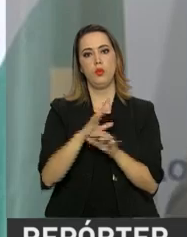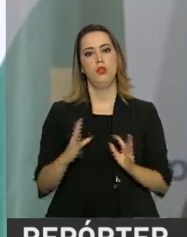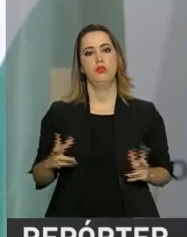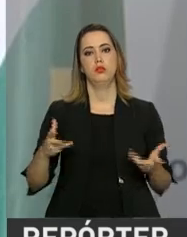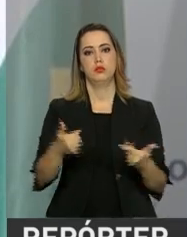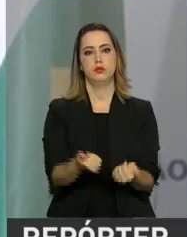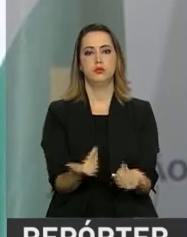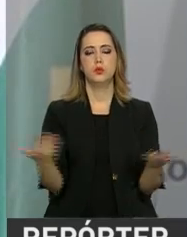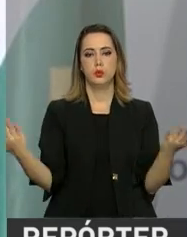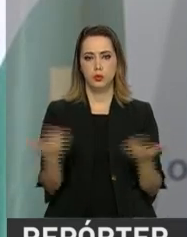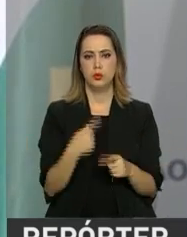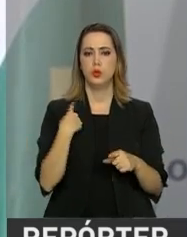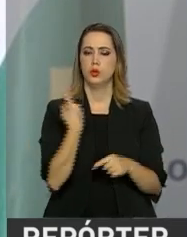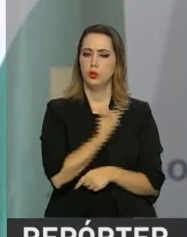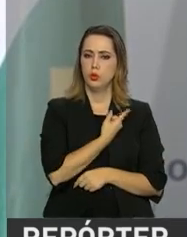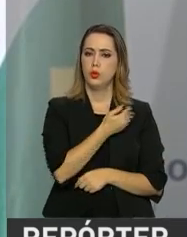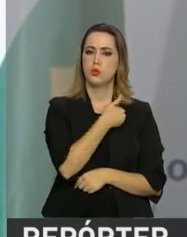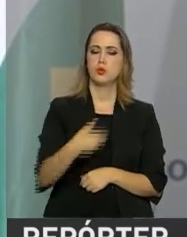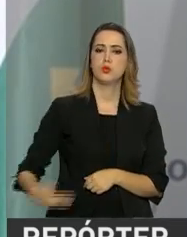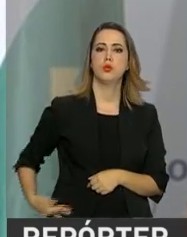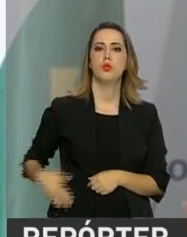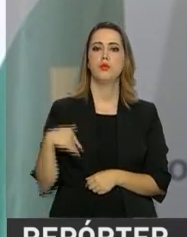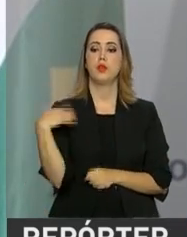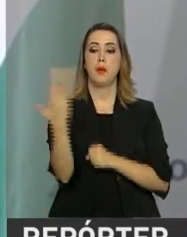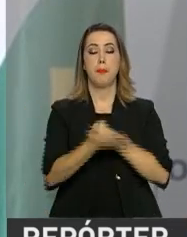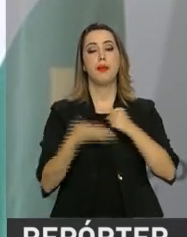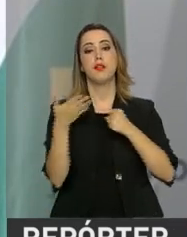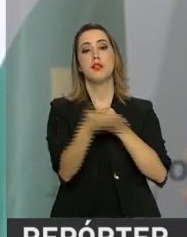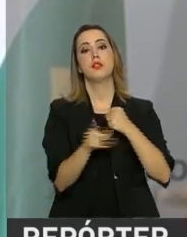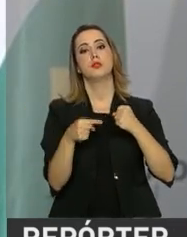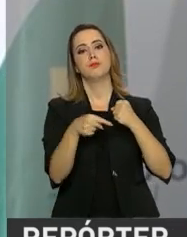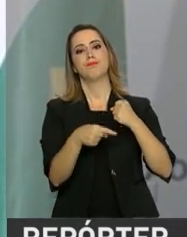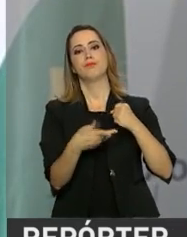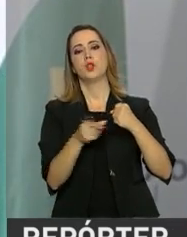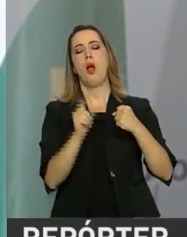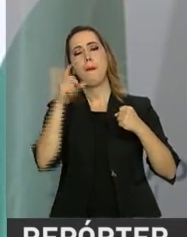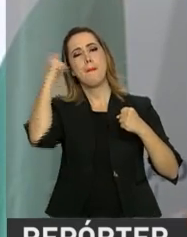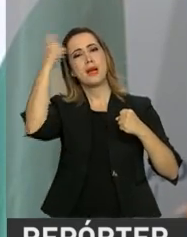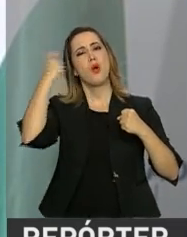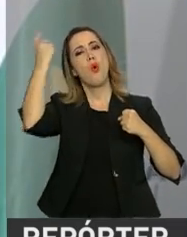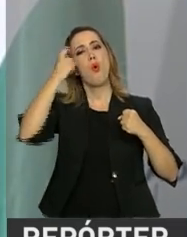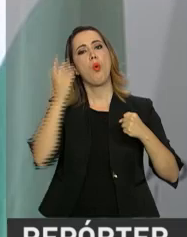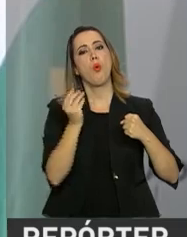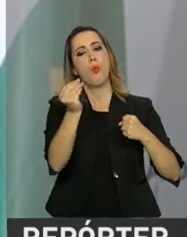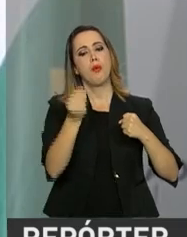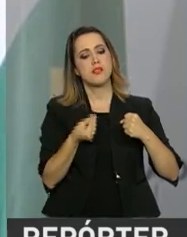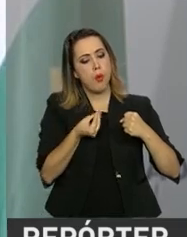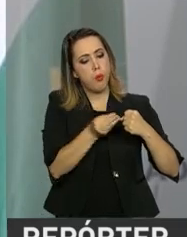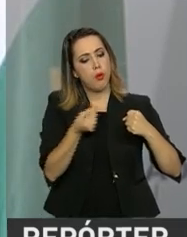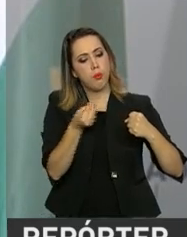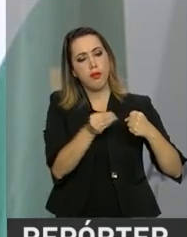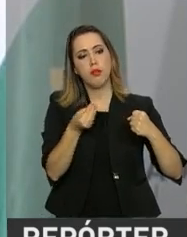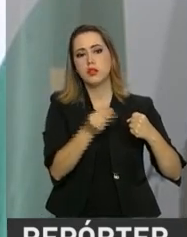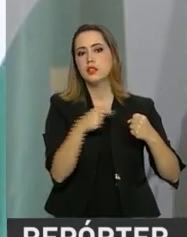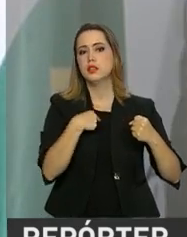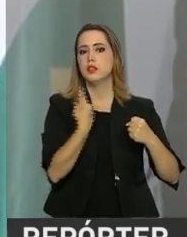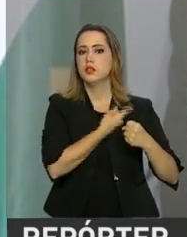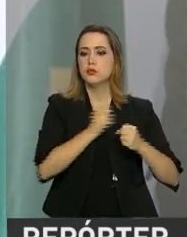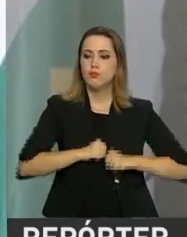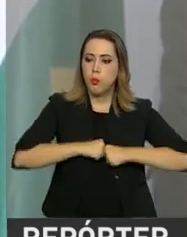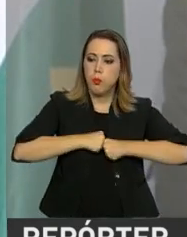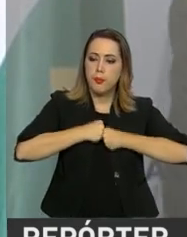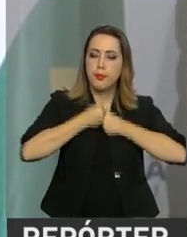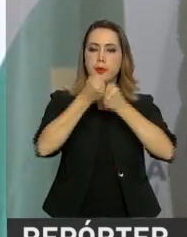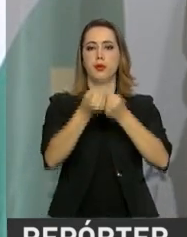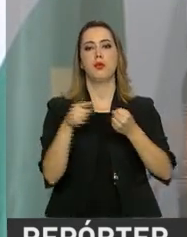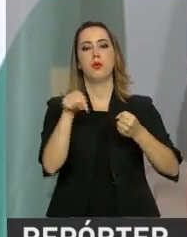é outro mote do nosso governo a base principal central a preocupação motriz a força eh impulsionadora